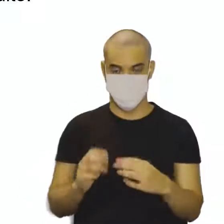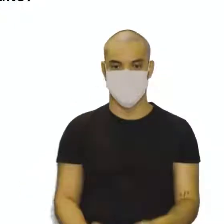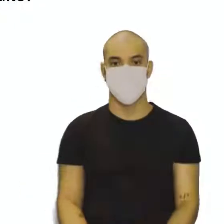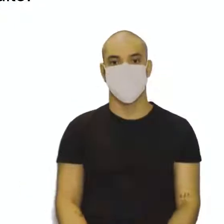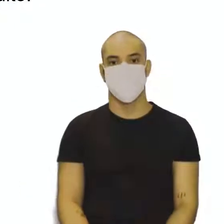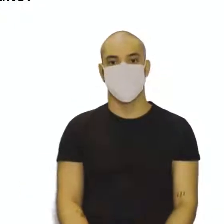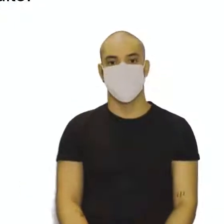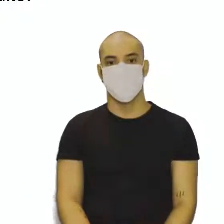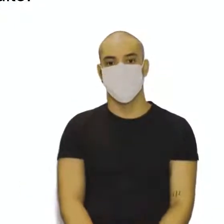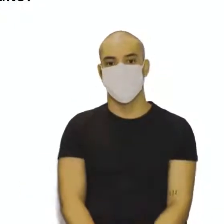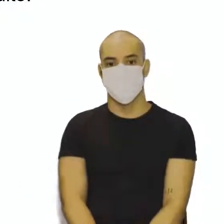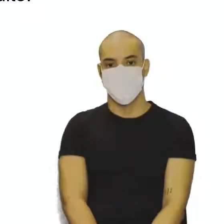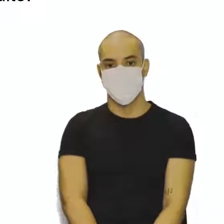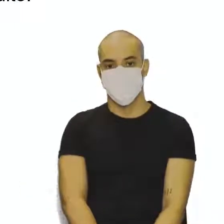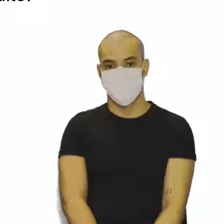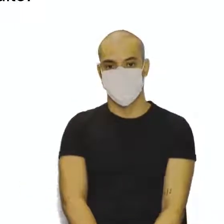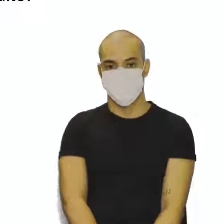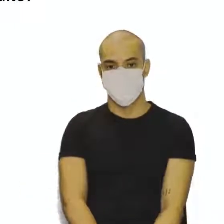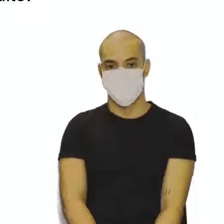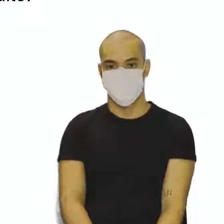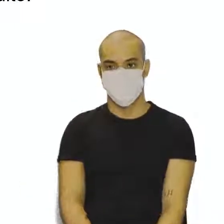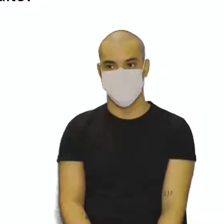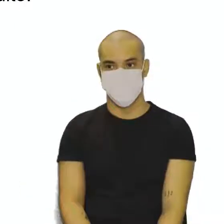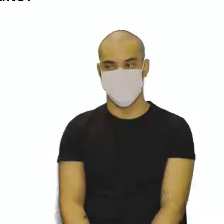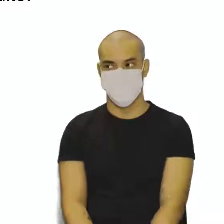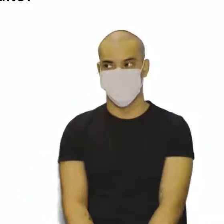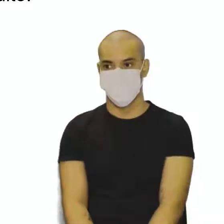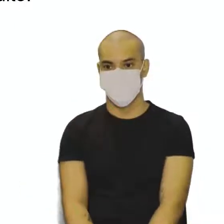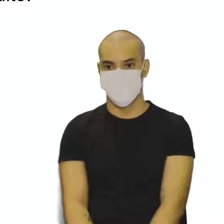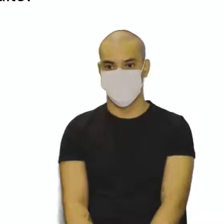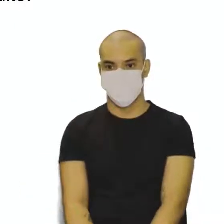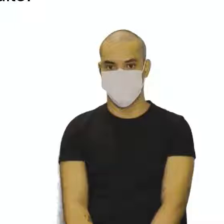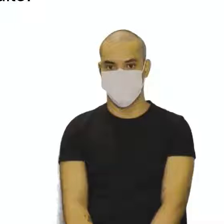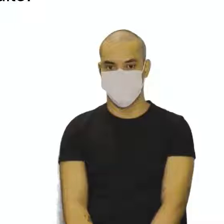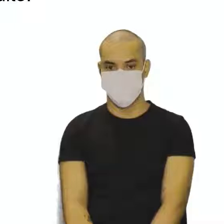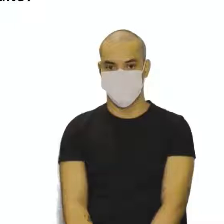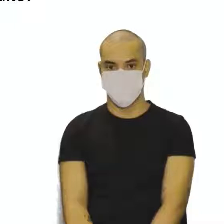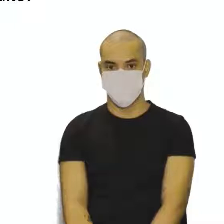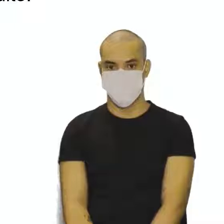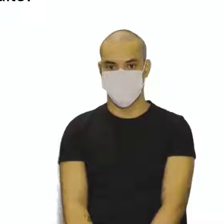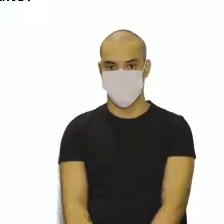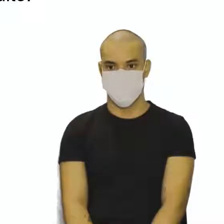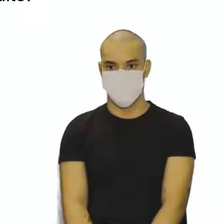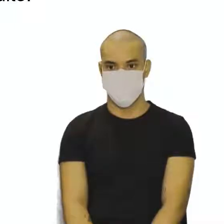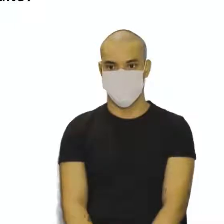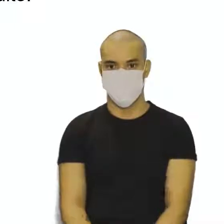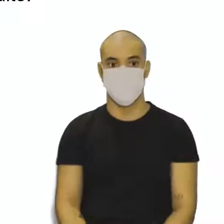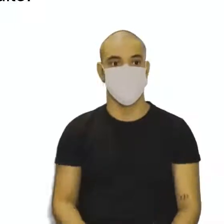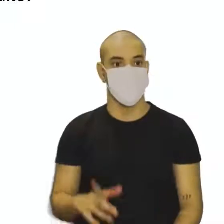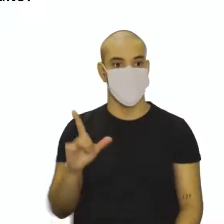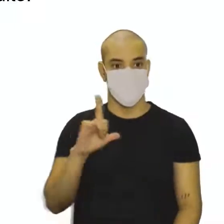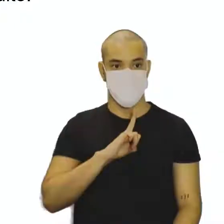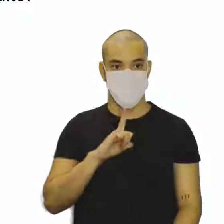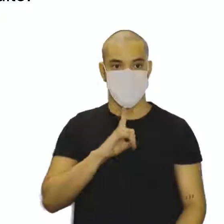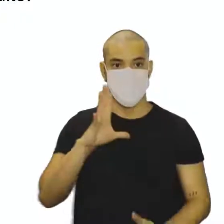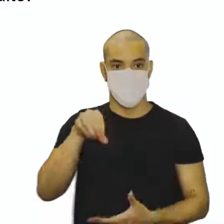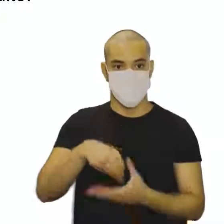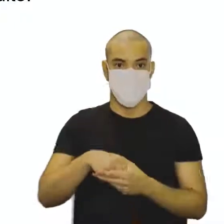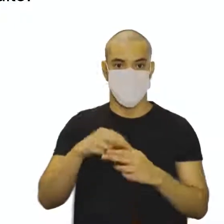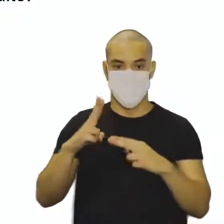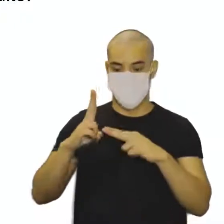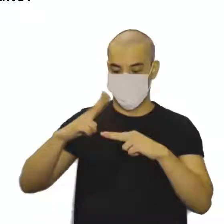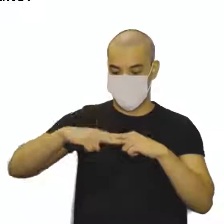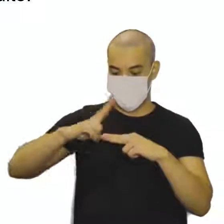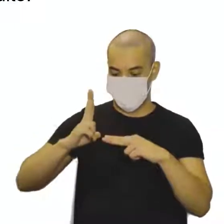na posição 1, que eu tenho uma chave aí, no instante T0, que é quando eu fecho essa chave, no caso, a intensidade